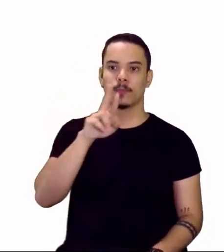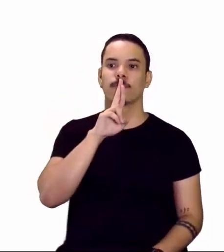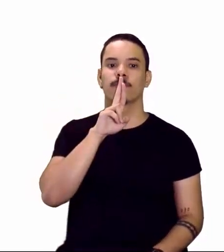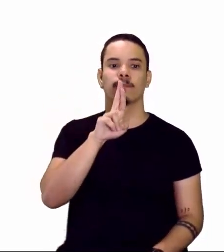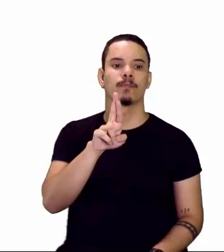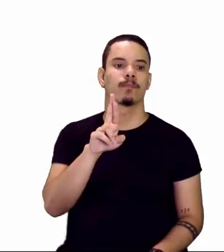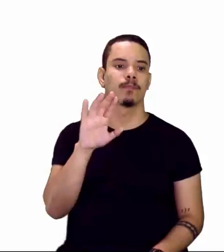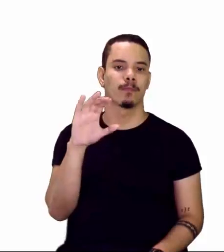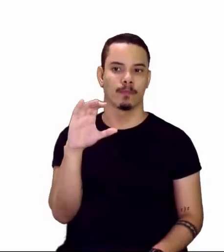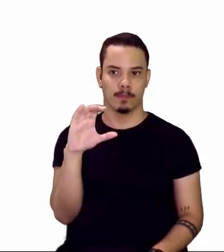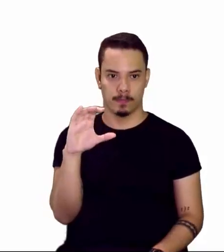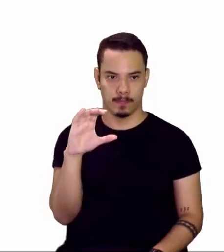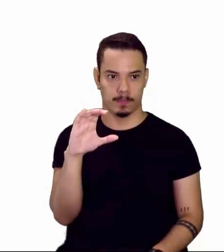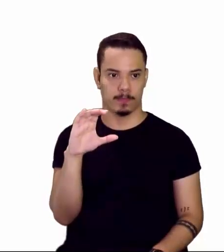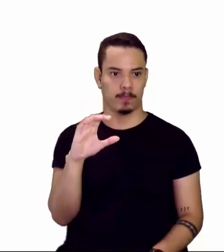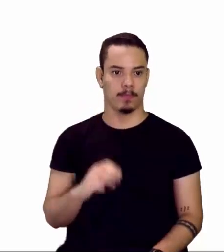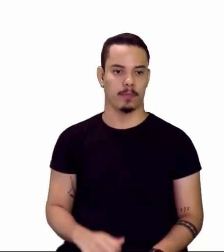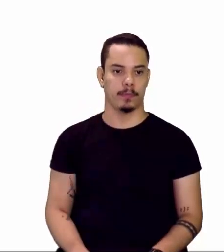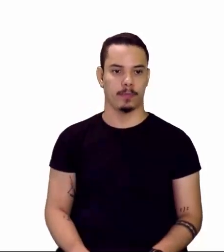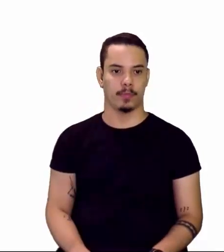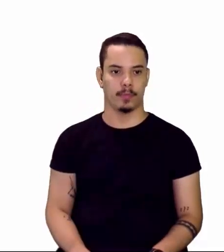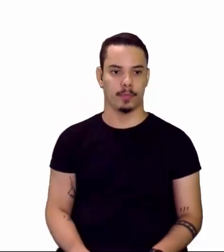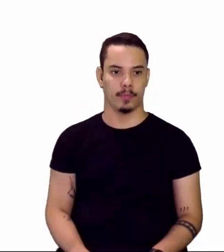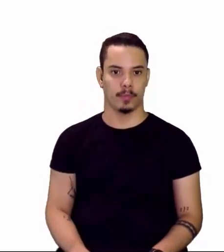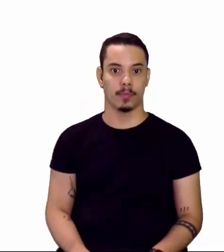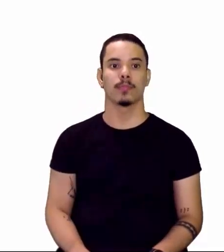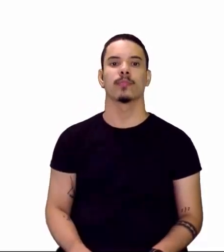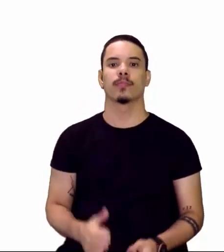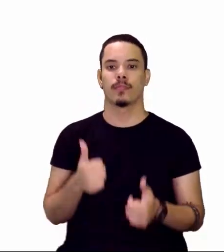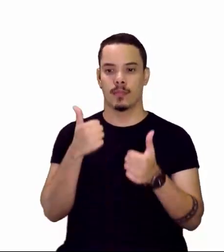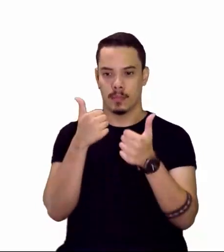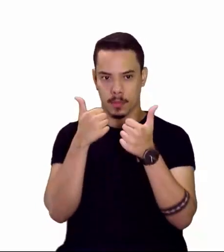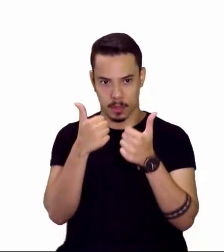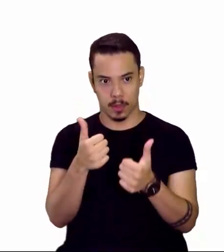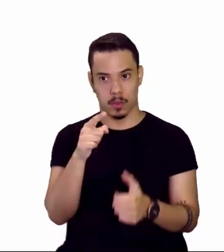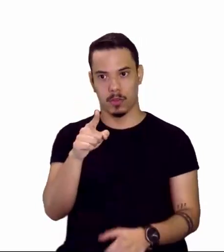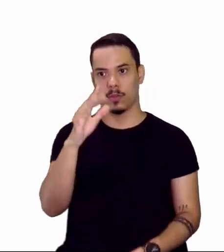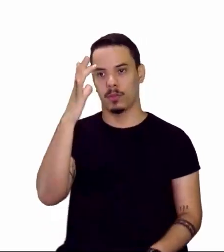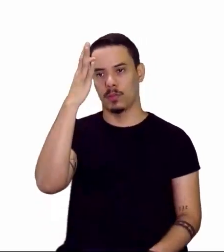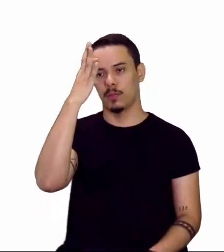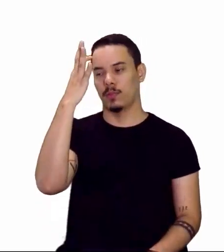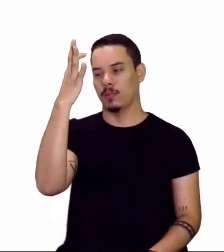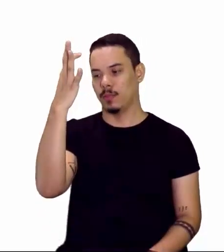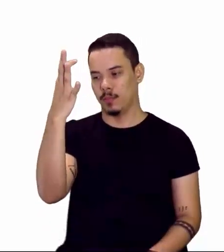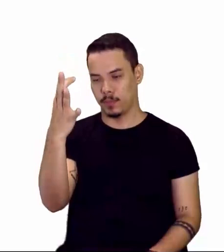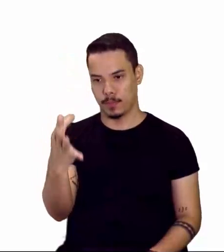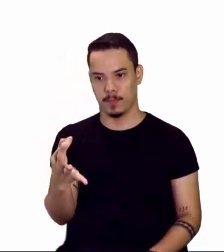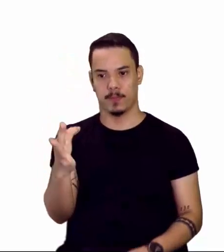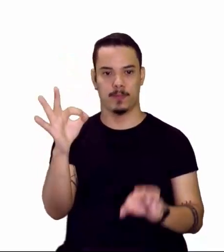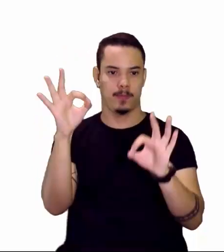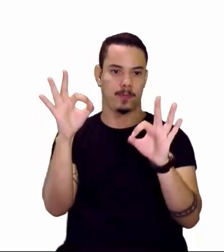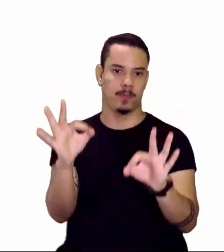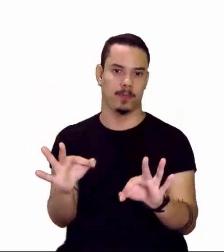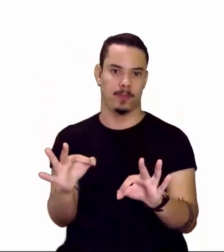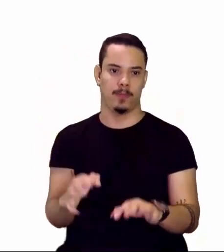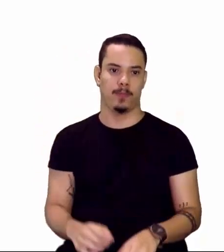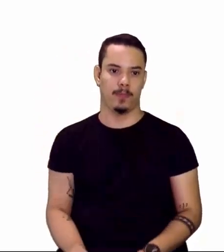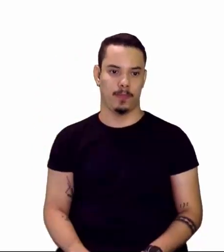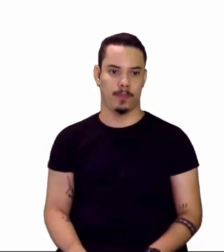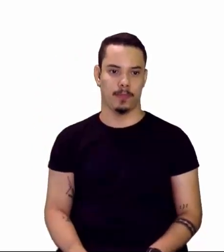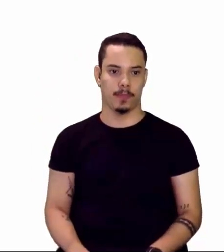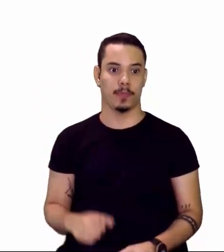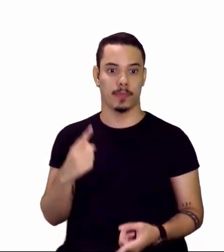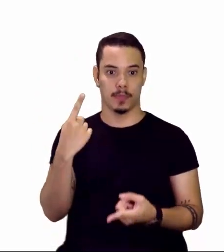a letra C, aí sim você está perfeitamente correto. Nós